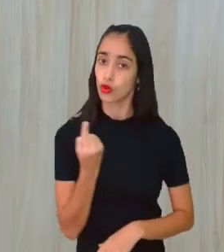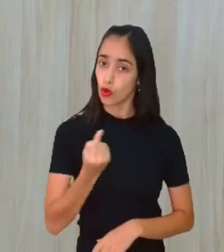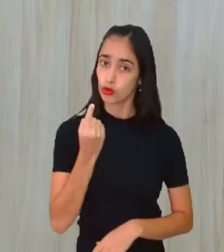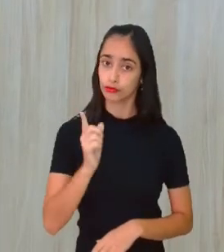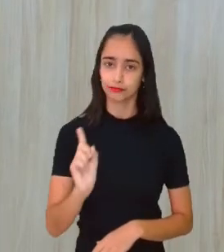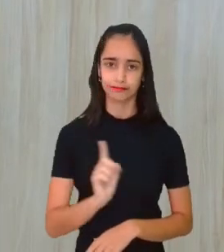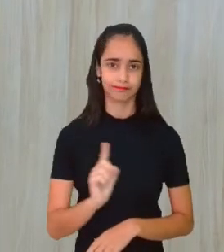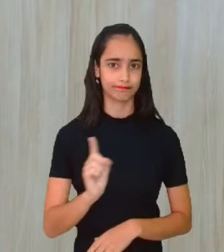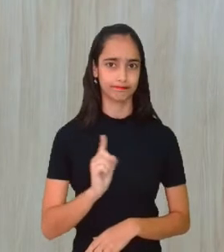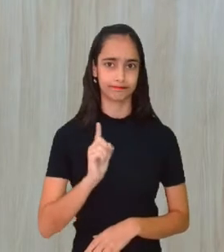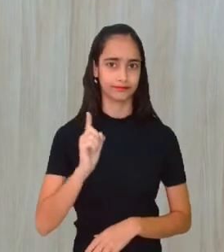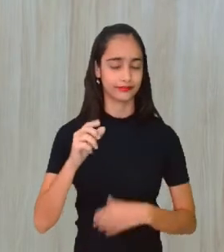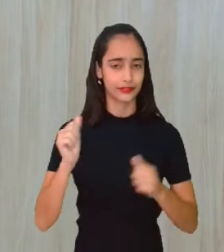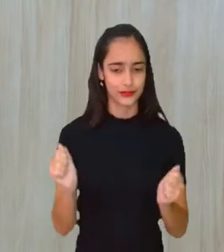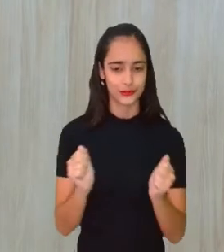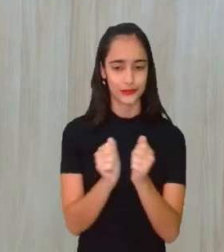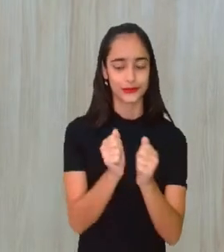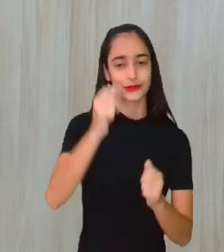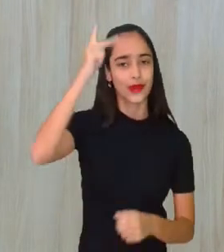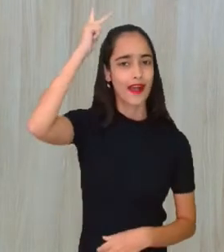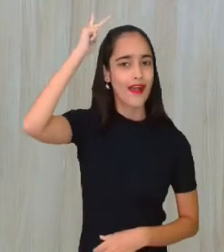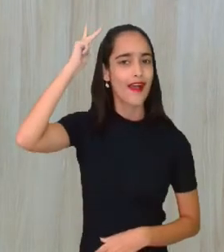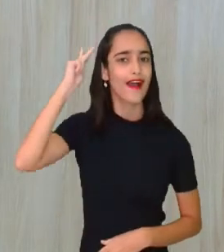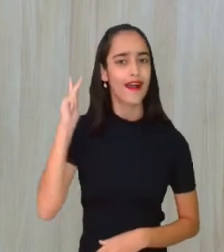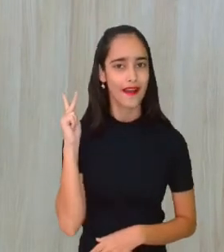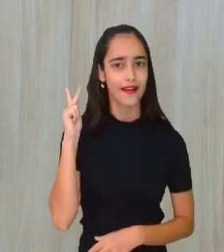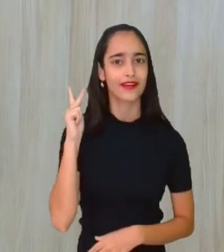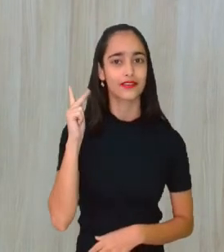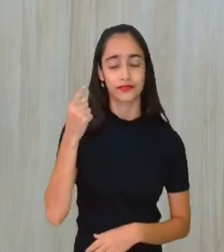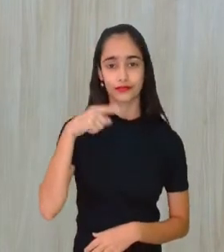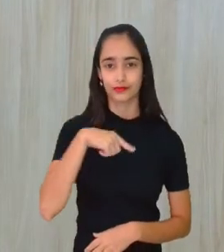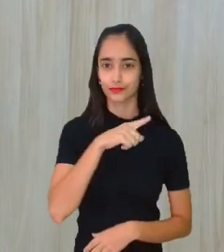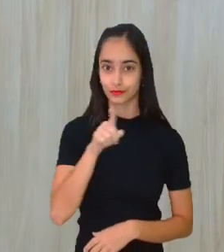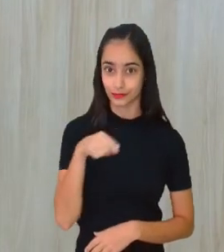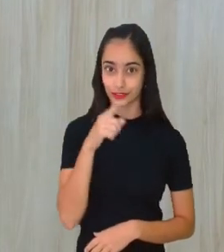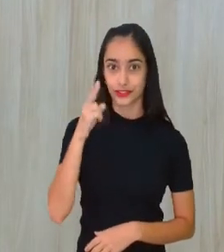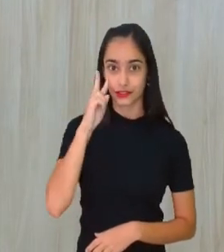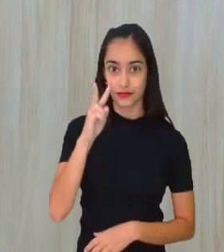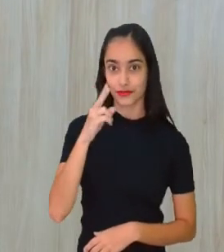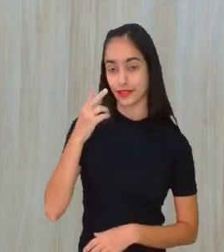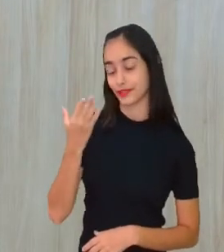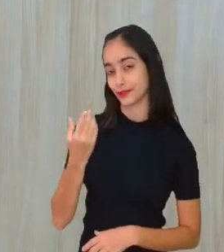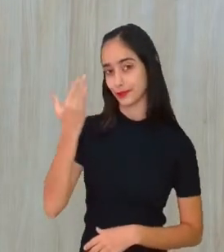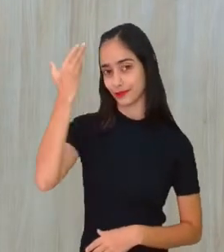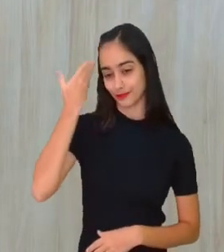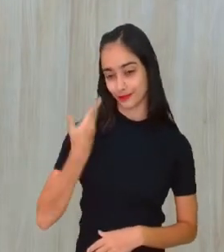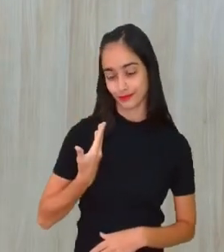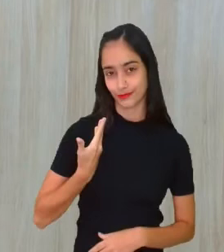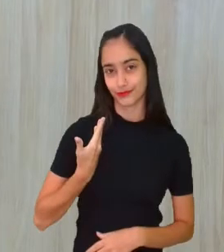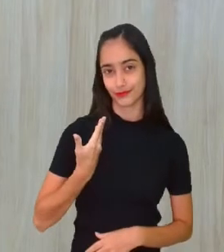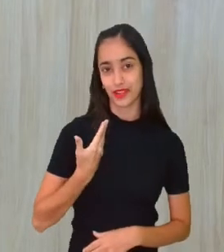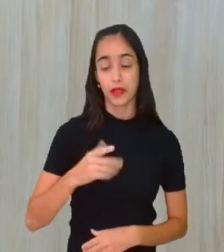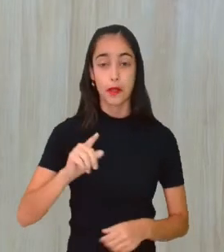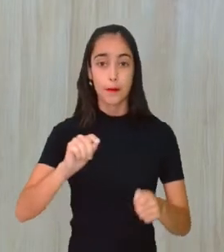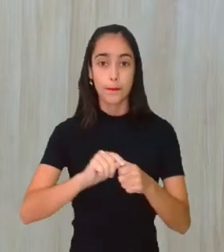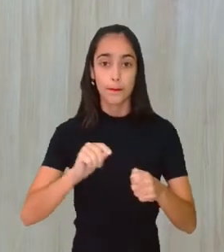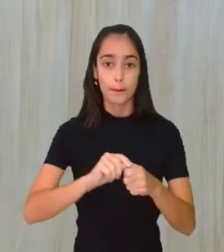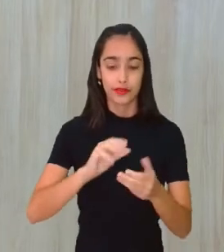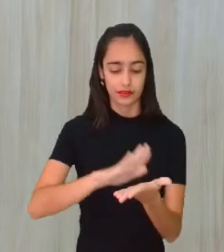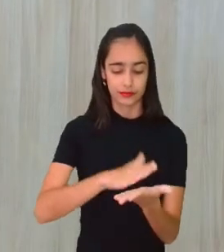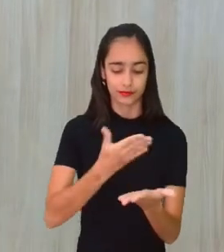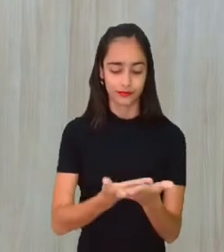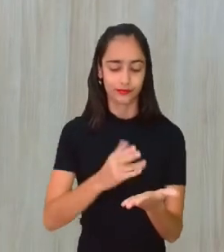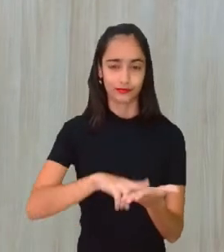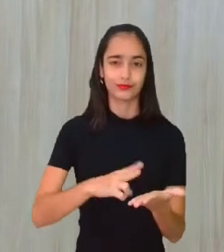estou hoje com a nossa querida Karen aí, olha, que vocês estão vendo, para fazer a nossa transmissão na linguagem de Libras.